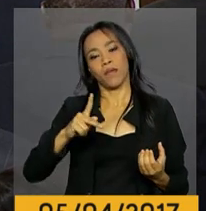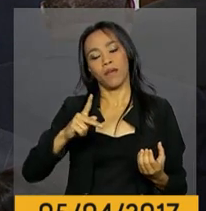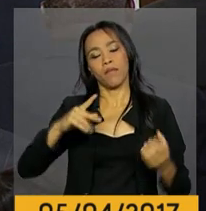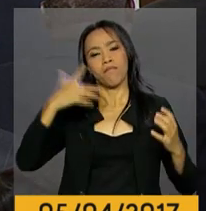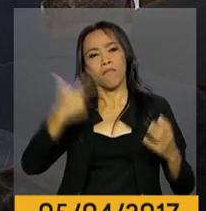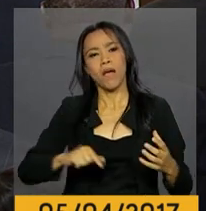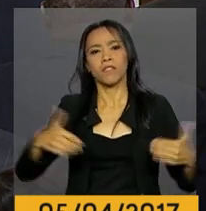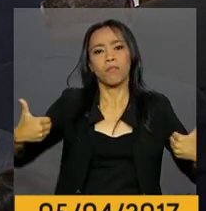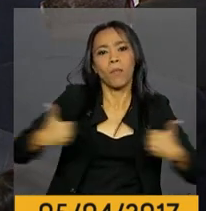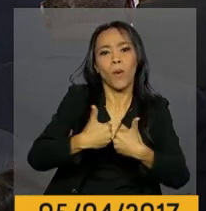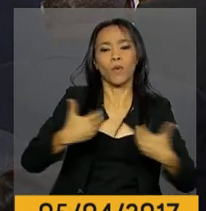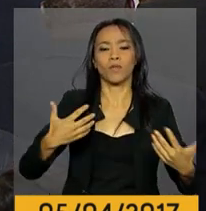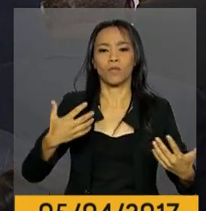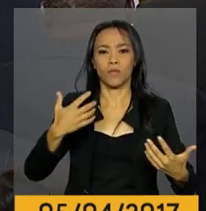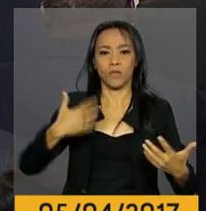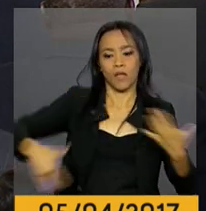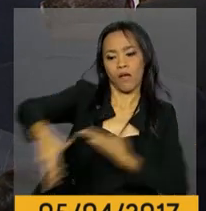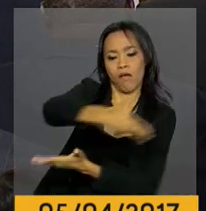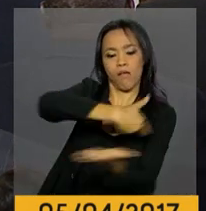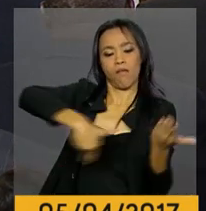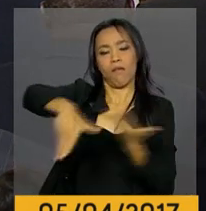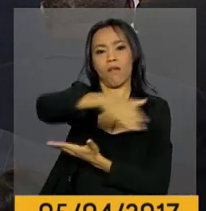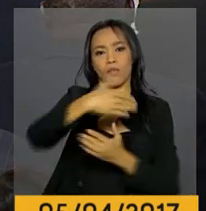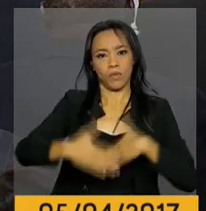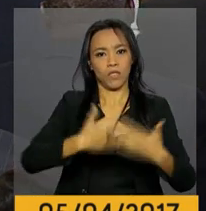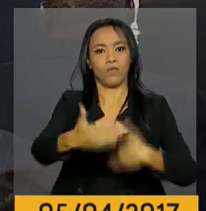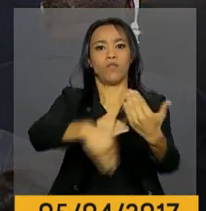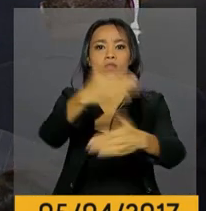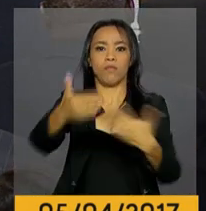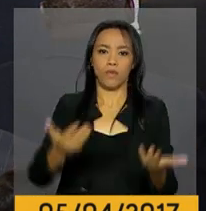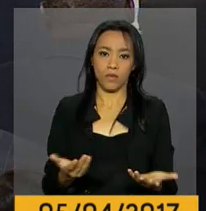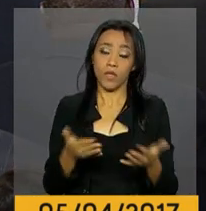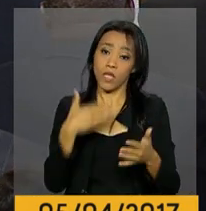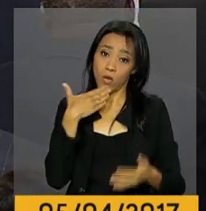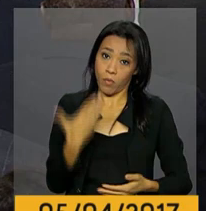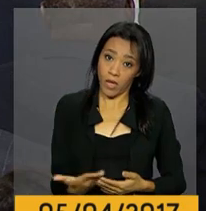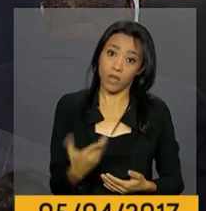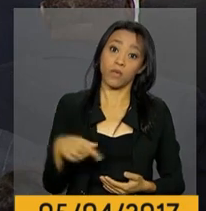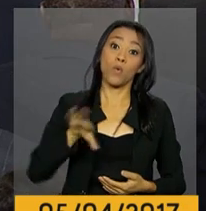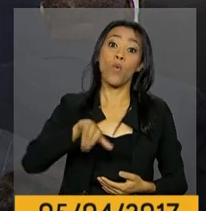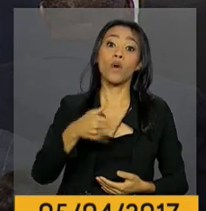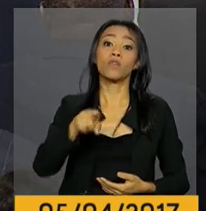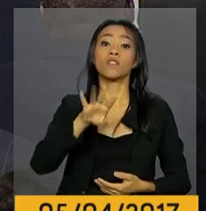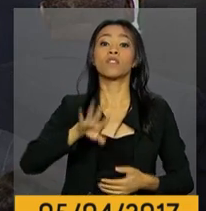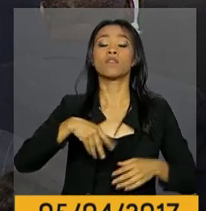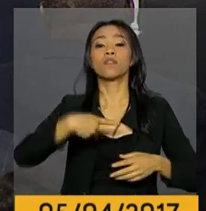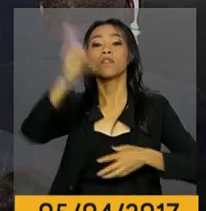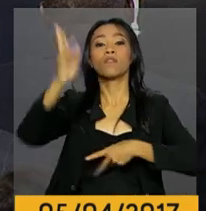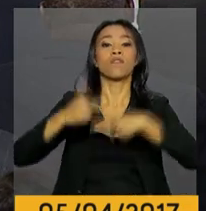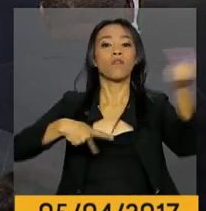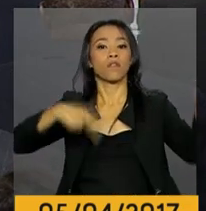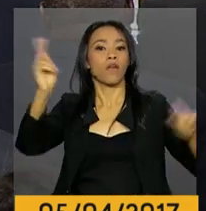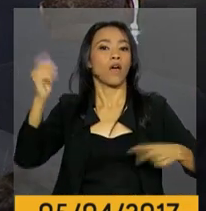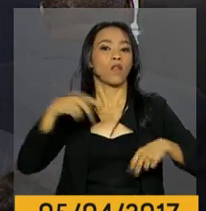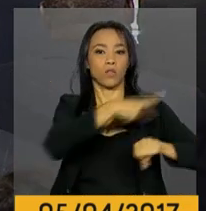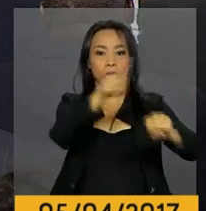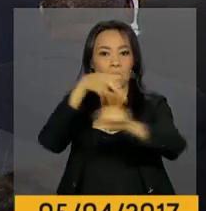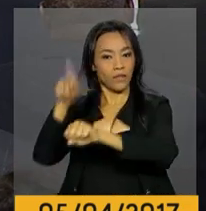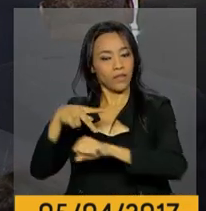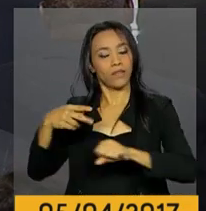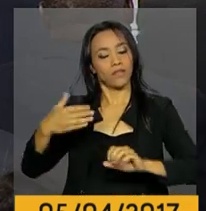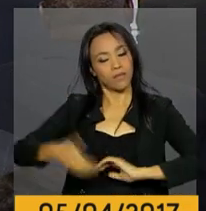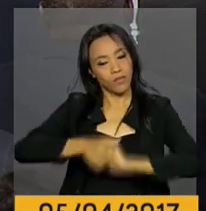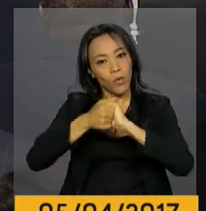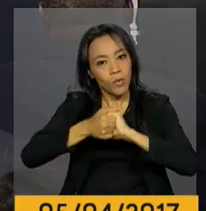presente em nosso desenvolvimento até peço que ao voltarem aos seus países transmitam os nossos cumprimentos